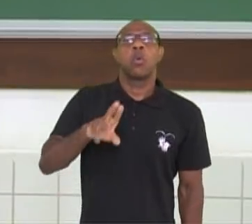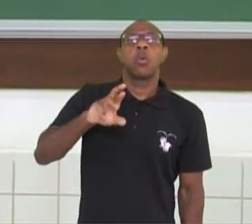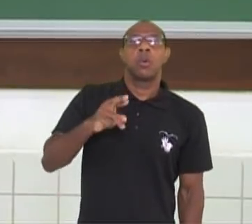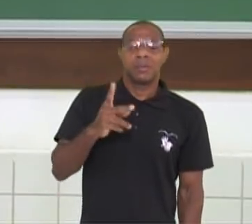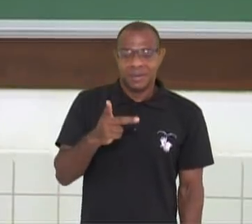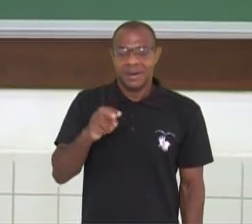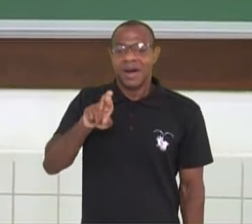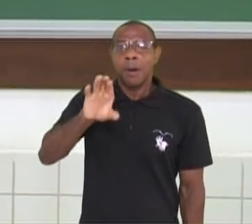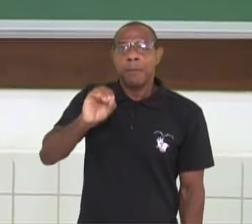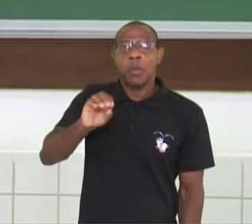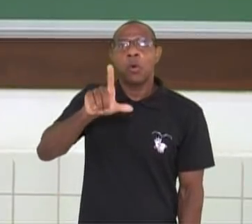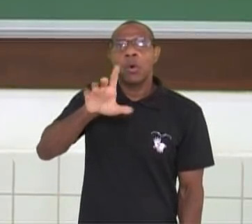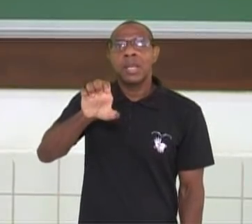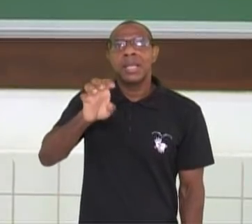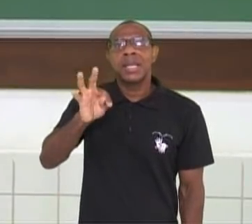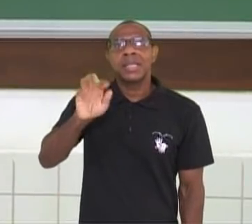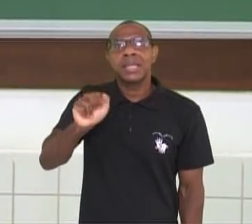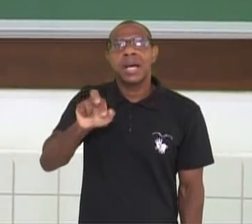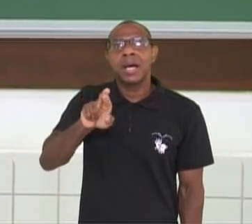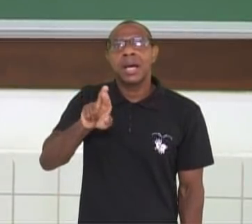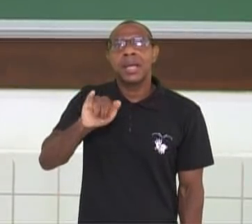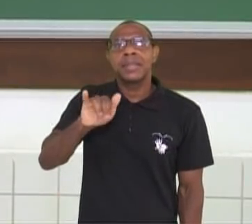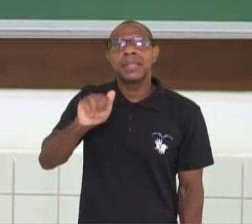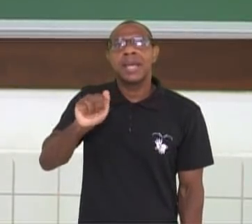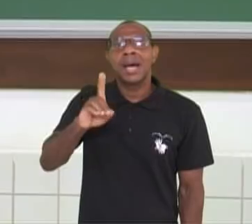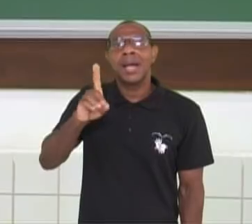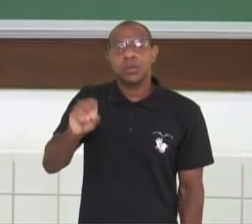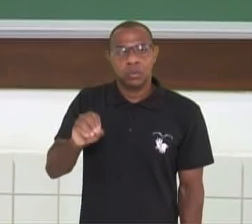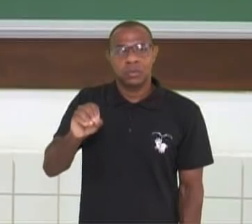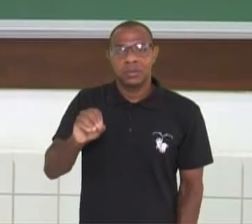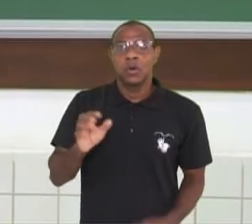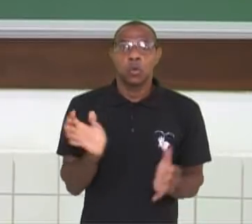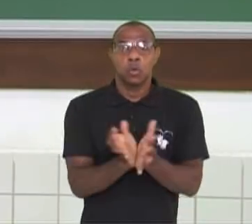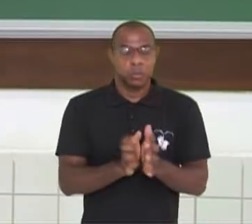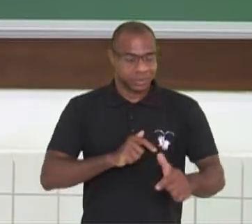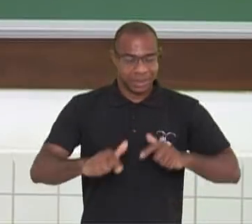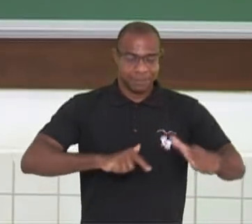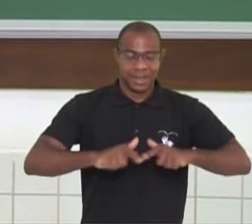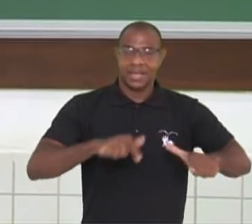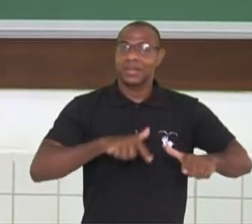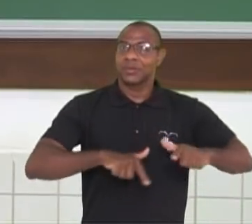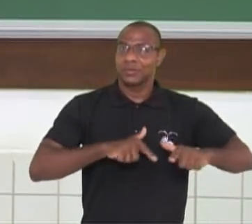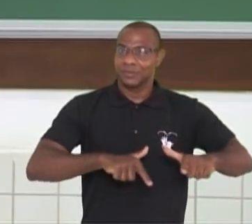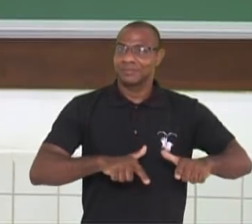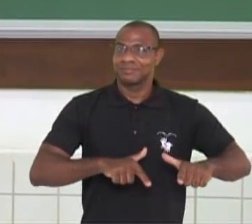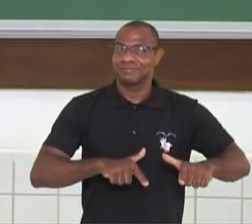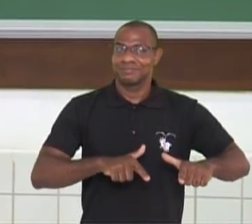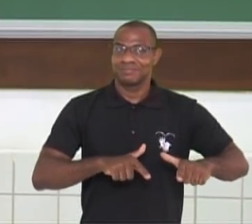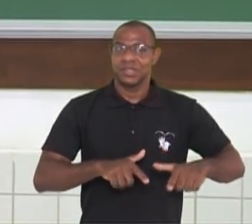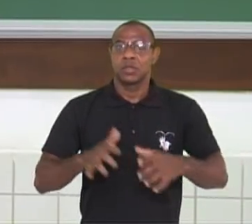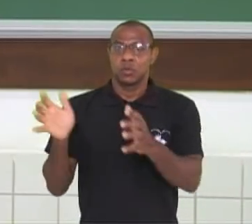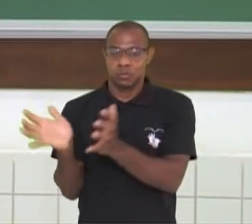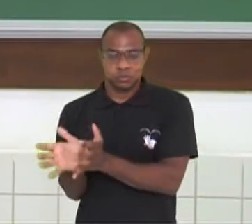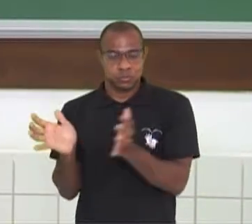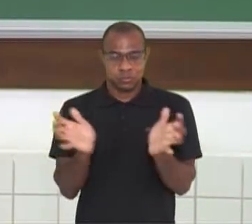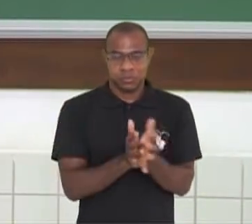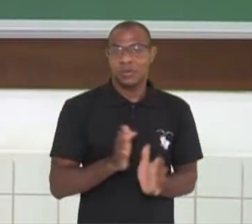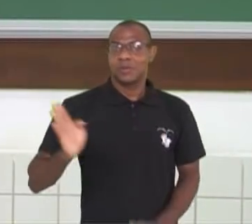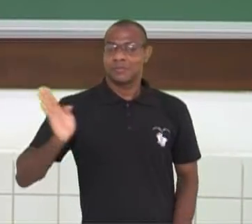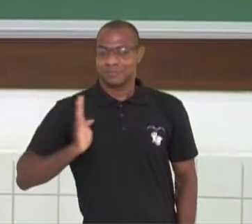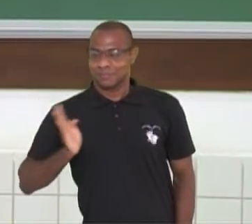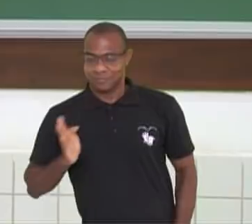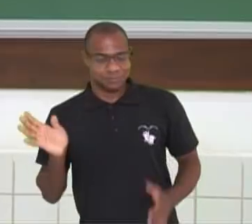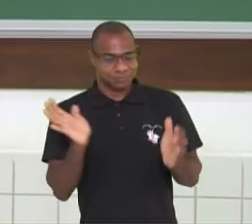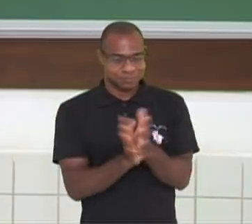proletariado. O que são esses? Os trabalhadores. Então você tem a classe da burguesia e a classe dos trabalhadores, duas classes sociais novas que